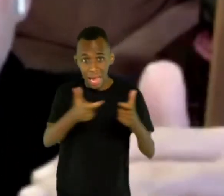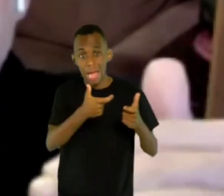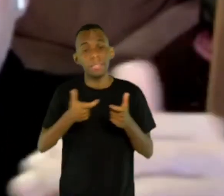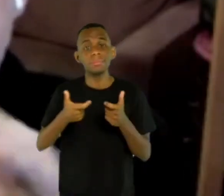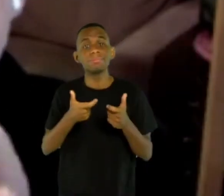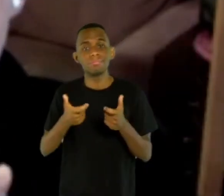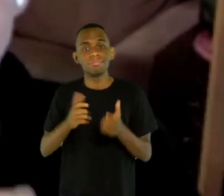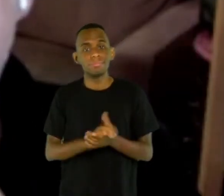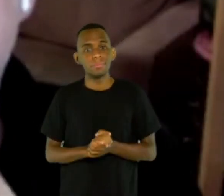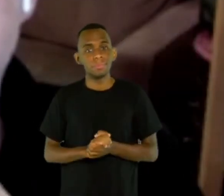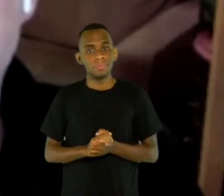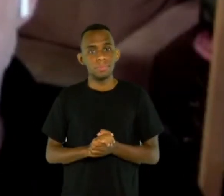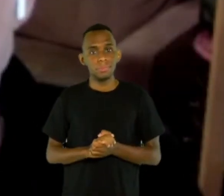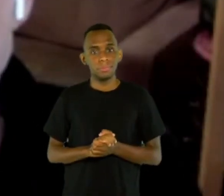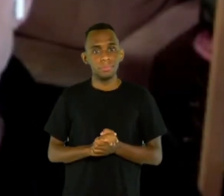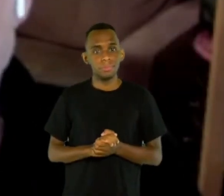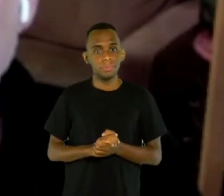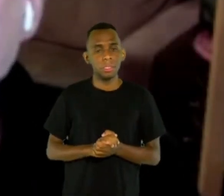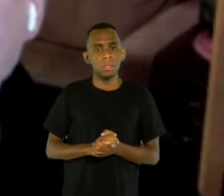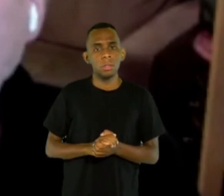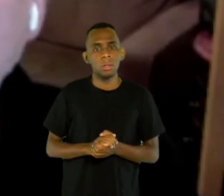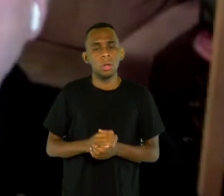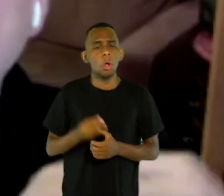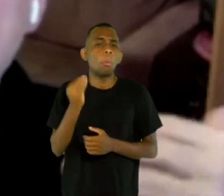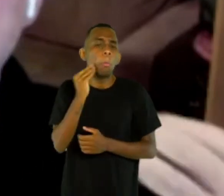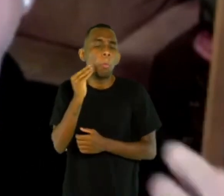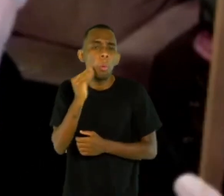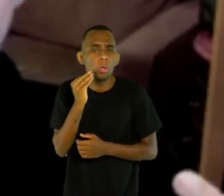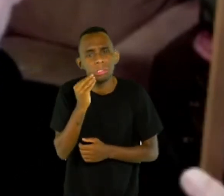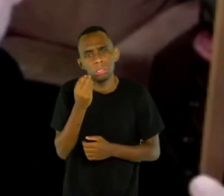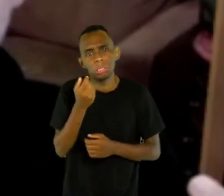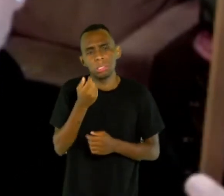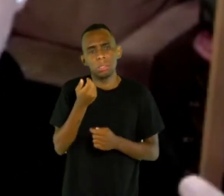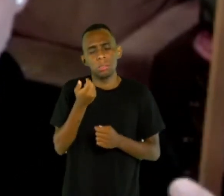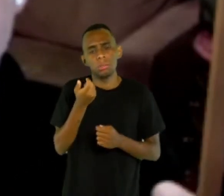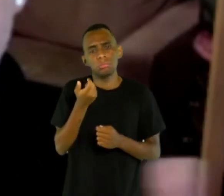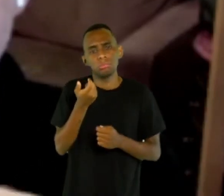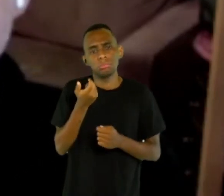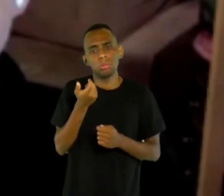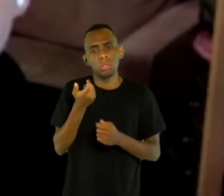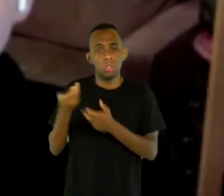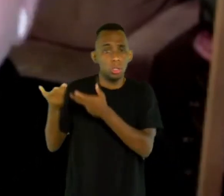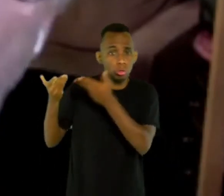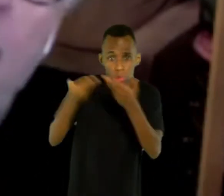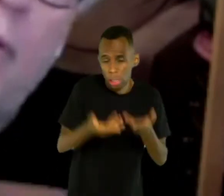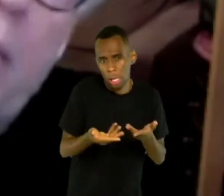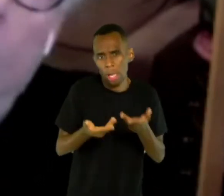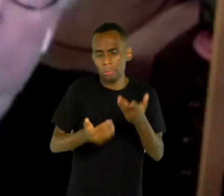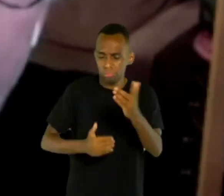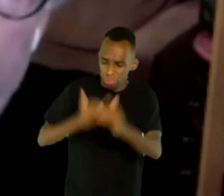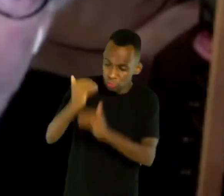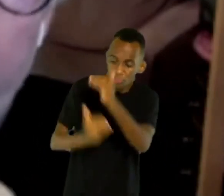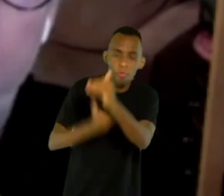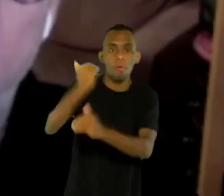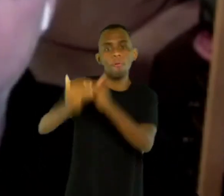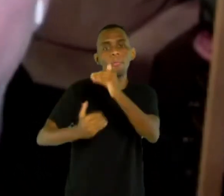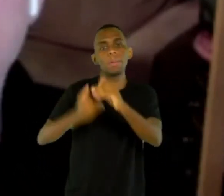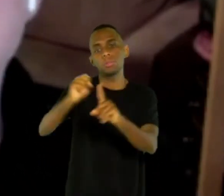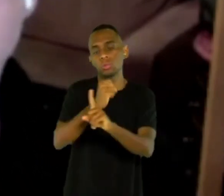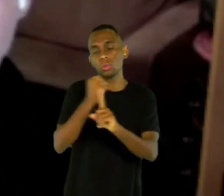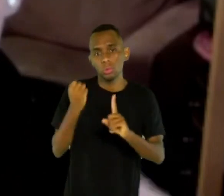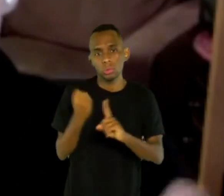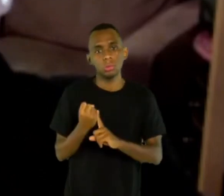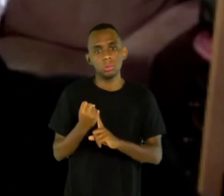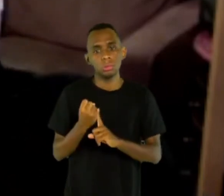que você podia fazer, com o concurso, podia chegar à classe média. Ele morava no